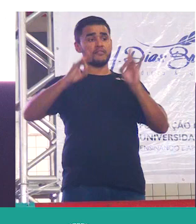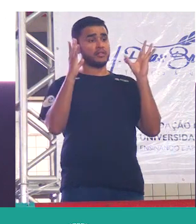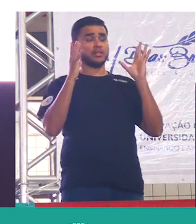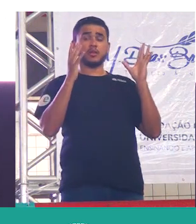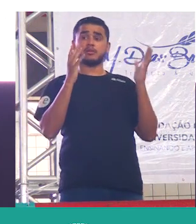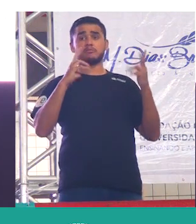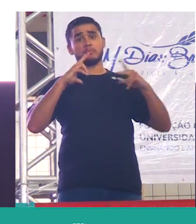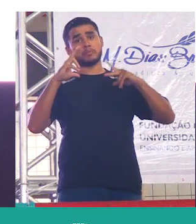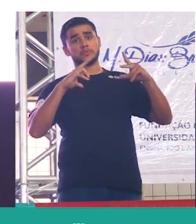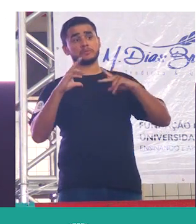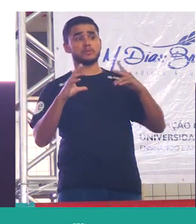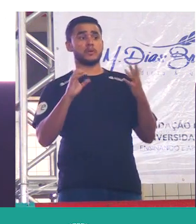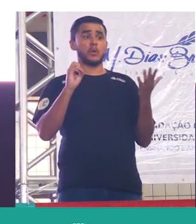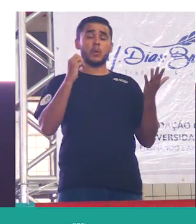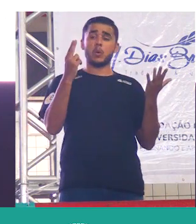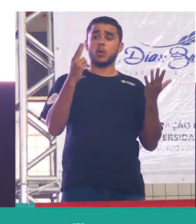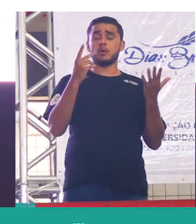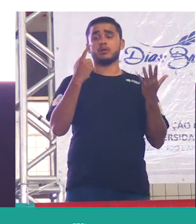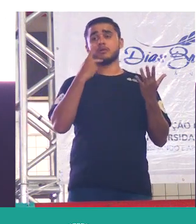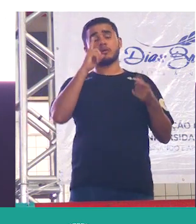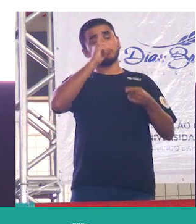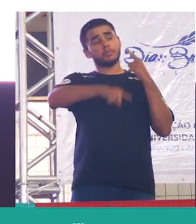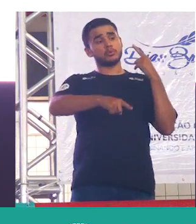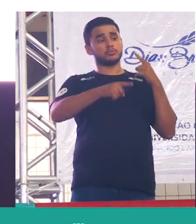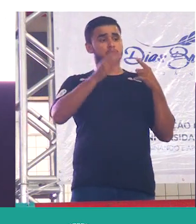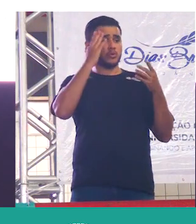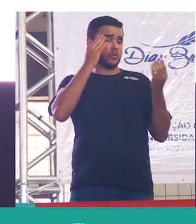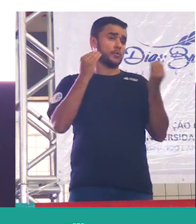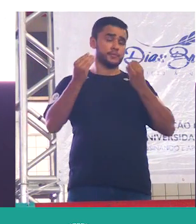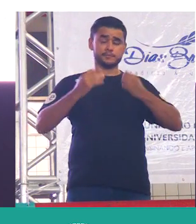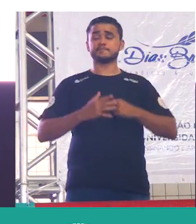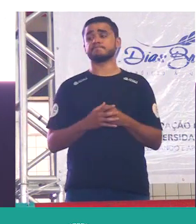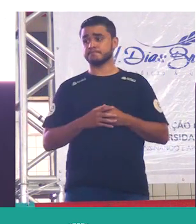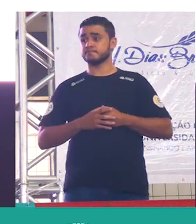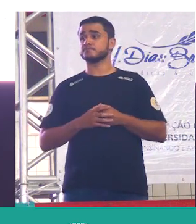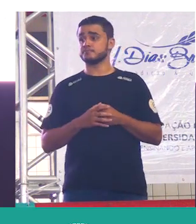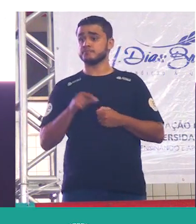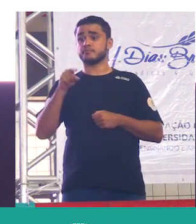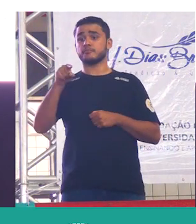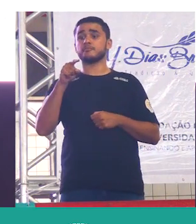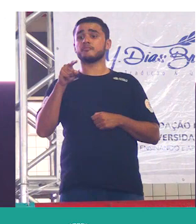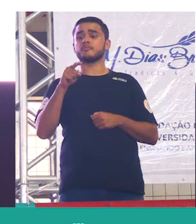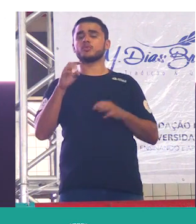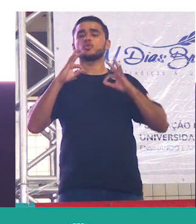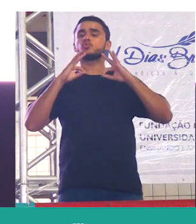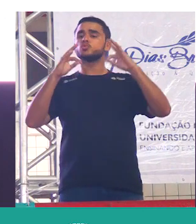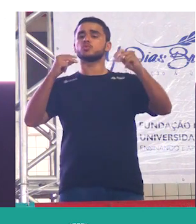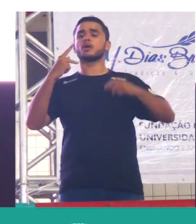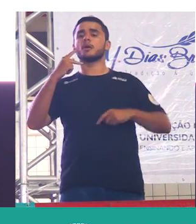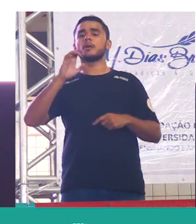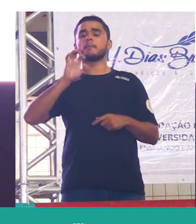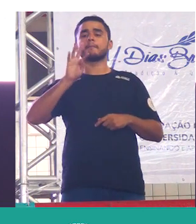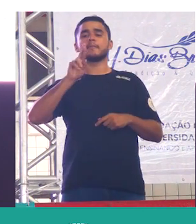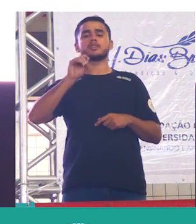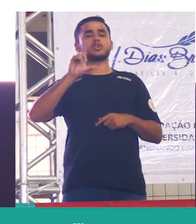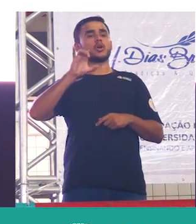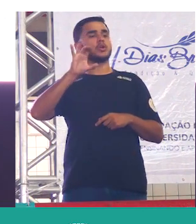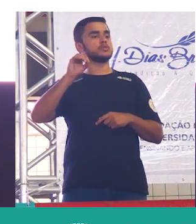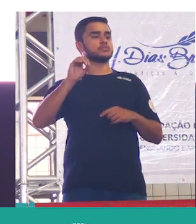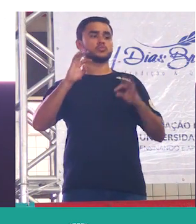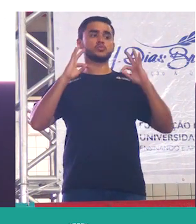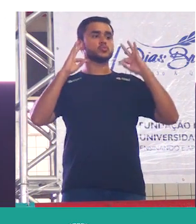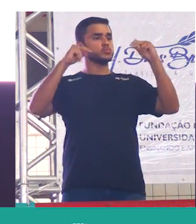ou não flexibilizar ainda mais a coisa. Isto é, que o nosso petróleo possa ser explorado